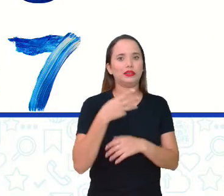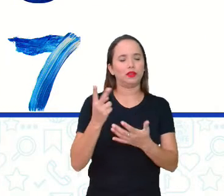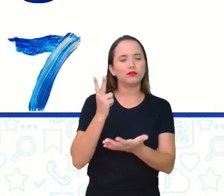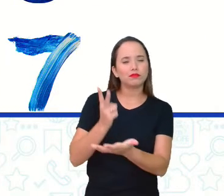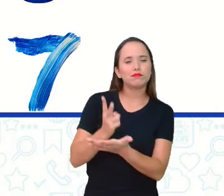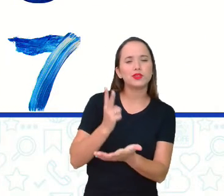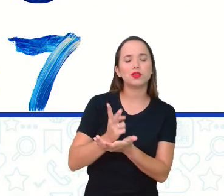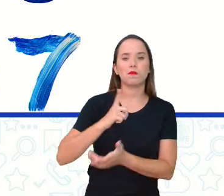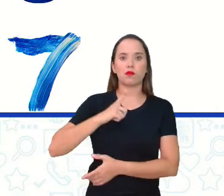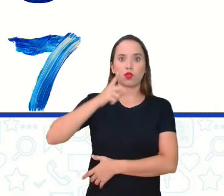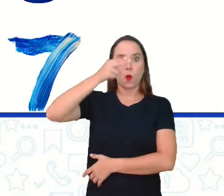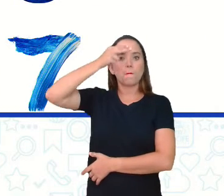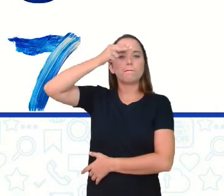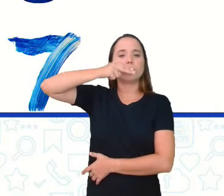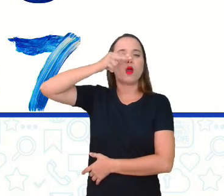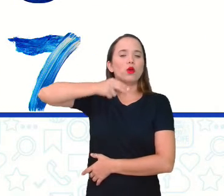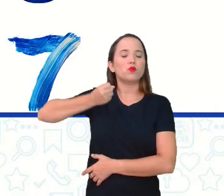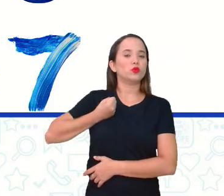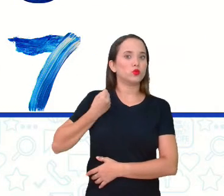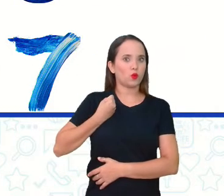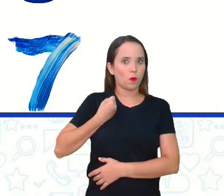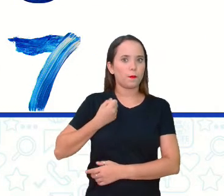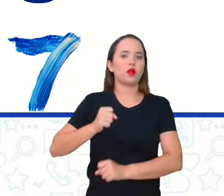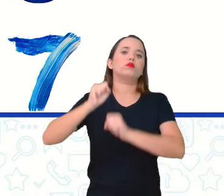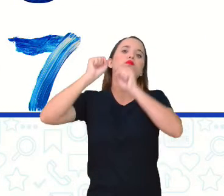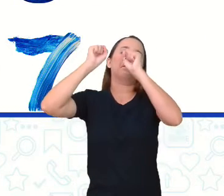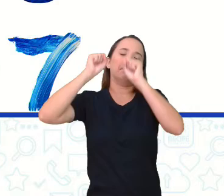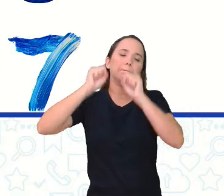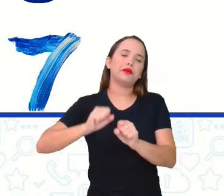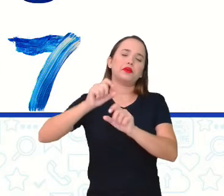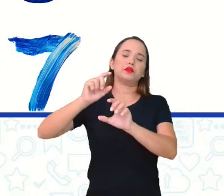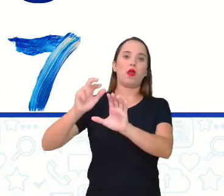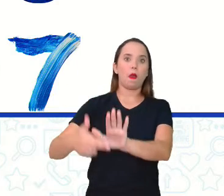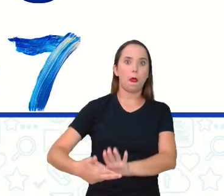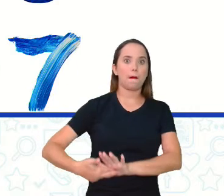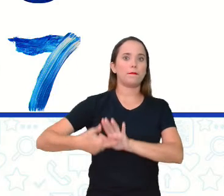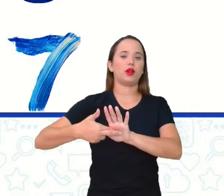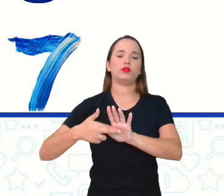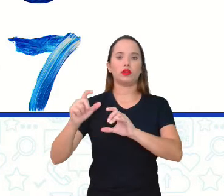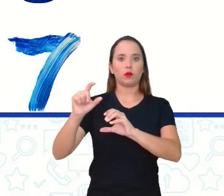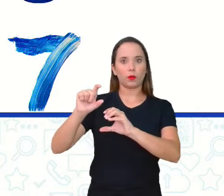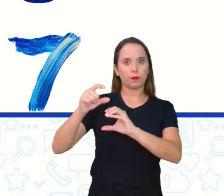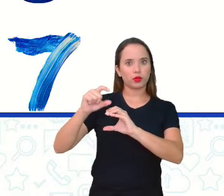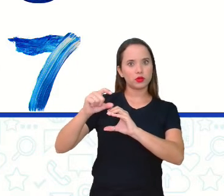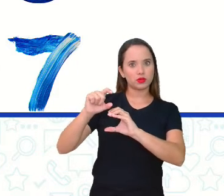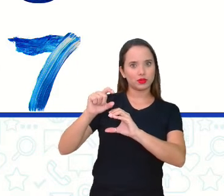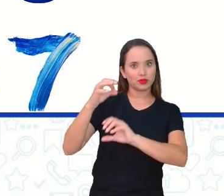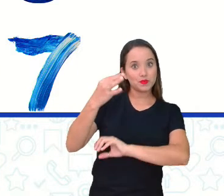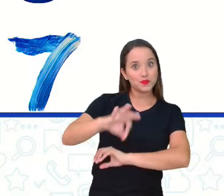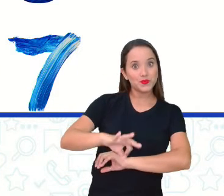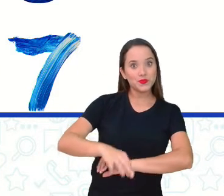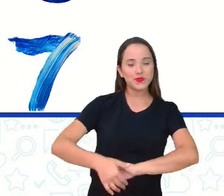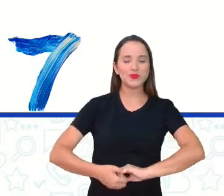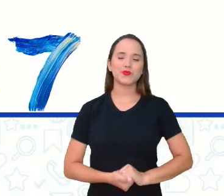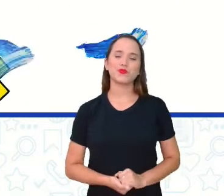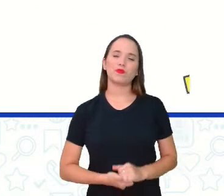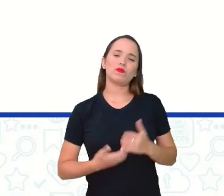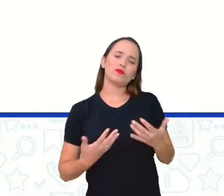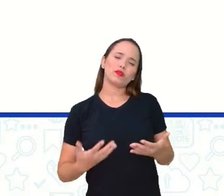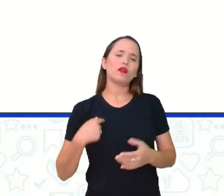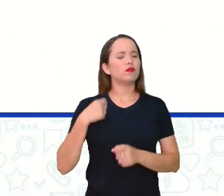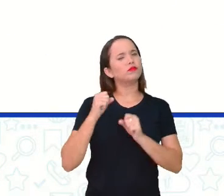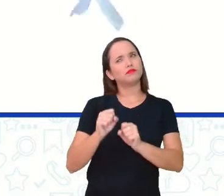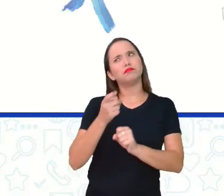tiver sempre o mesmo número, ela poderá ser representada por uma potenciação, tá certo? A gente pode dizer que